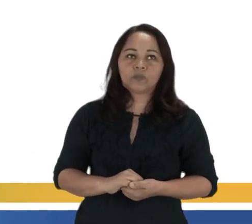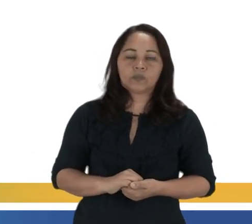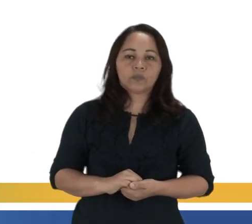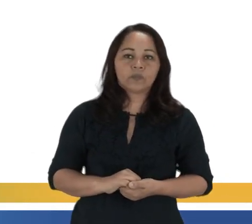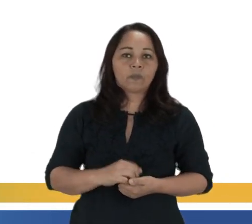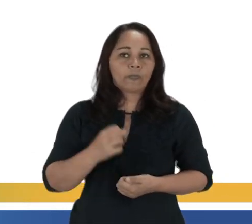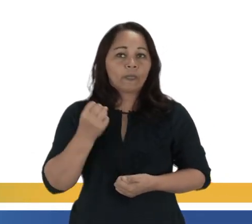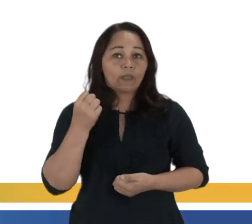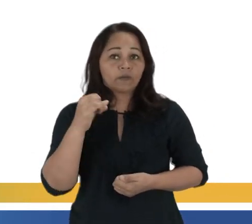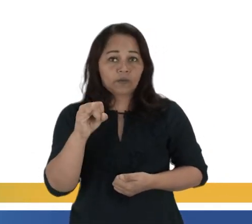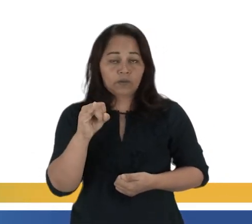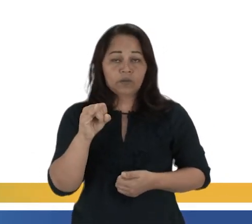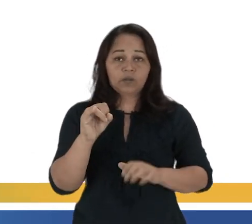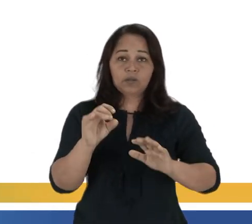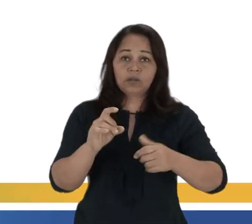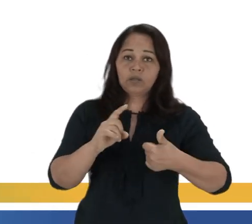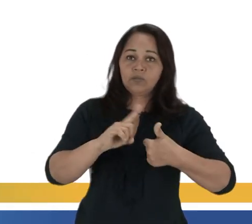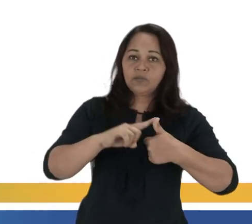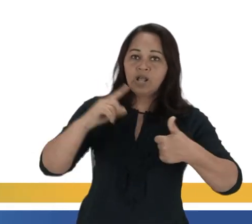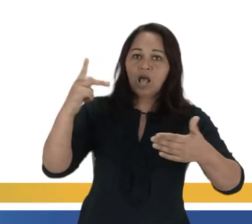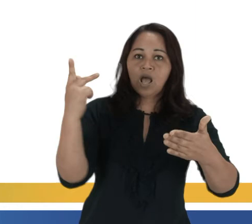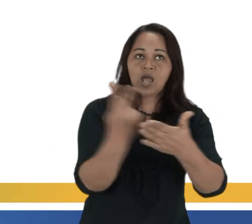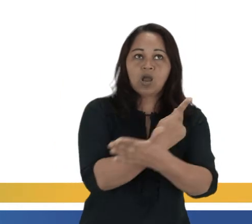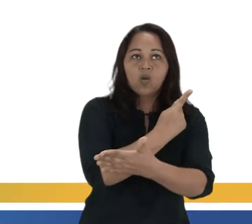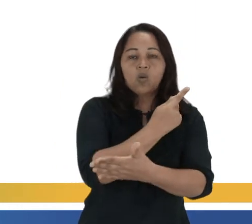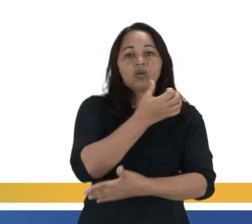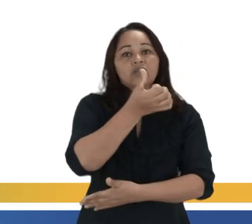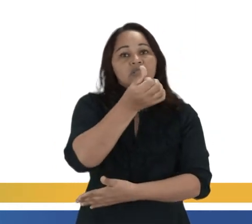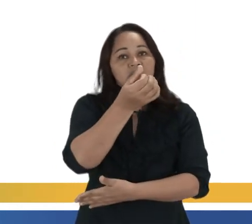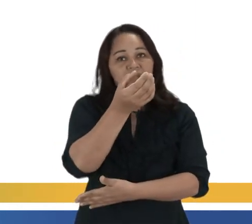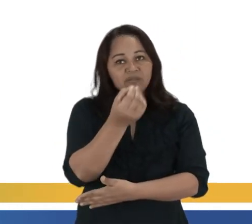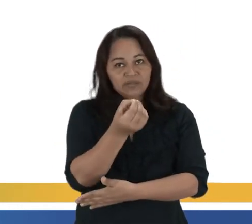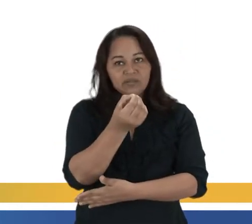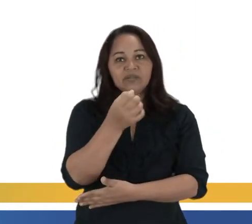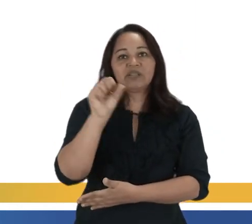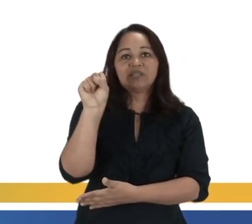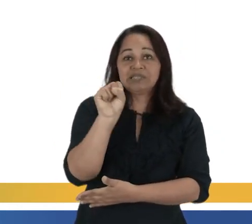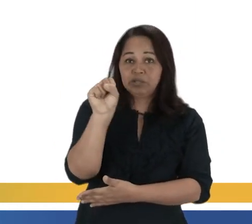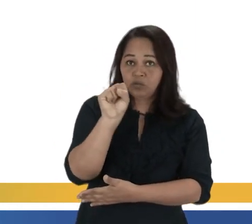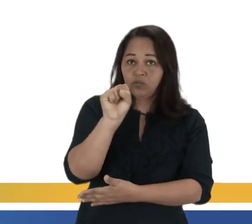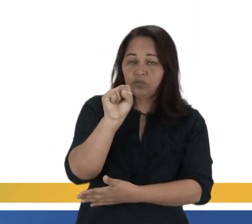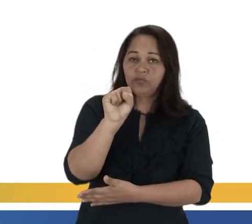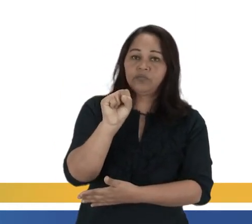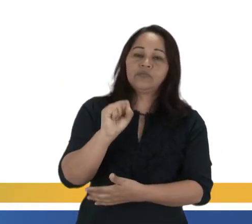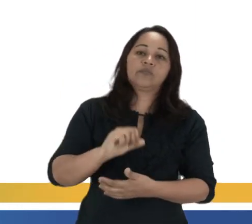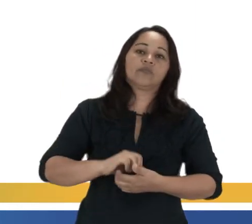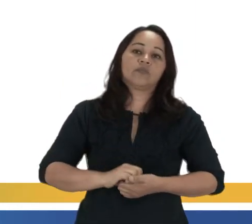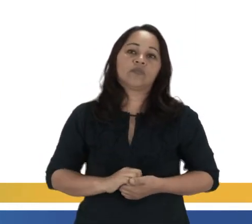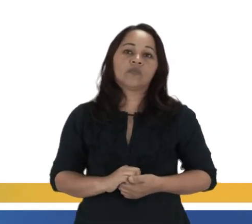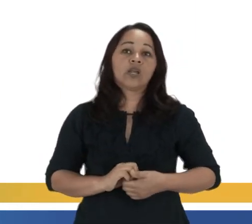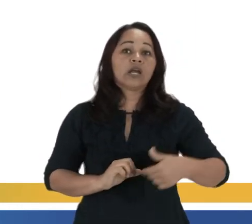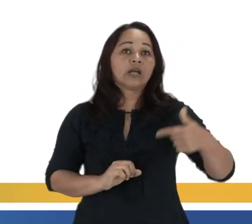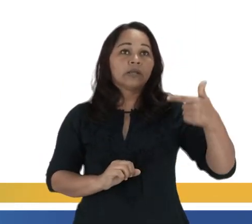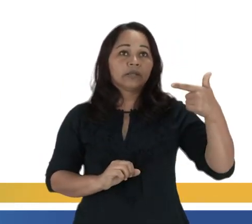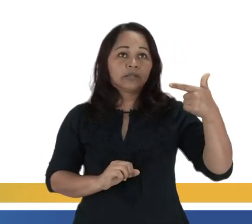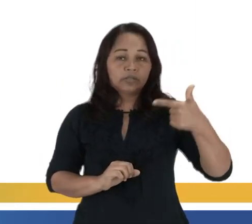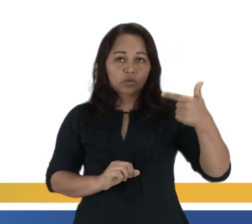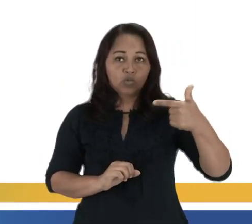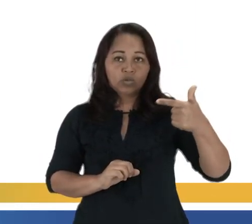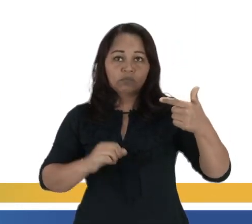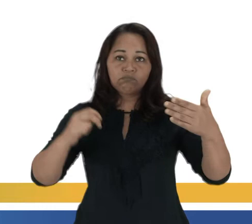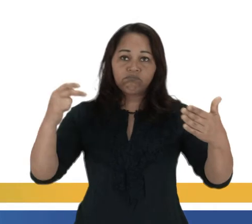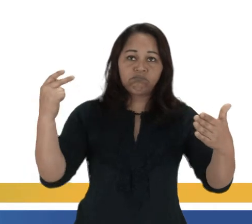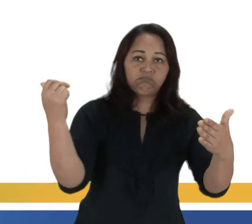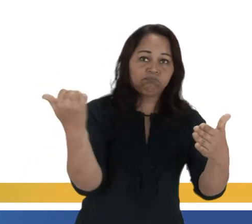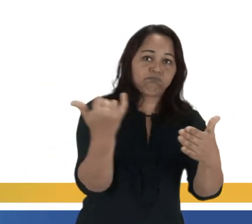Na primeira tentativa, ela tentou e errou. Então, o primeiro tempo de espera foi de 60 segundos. Na